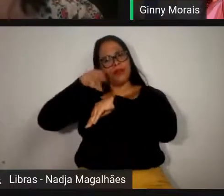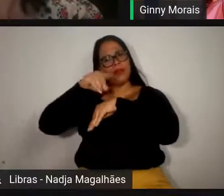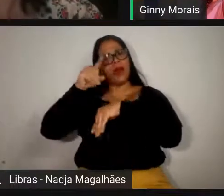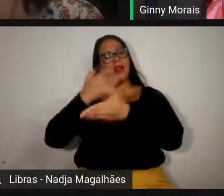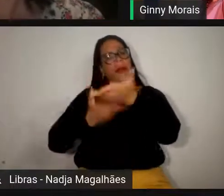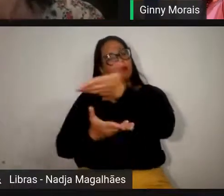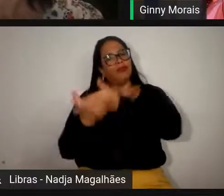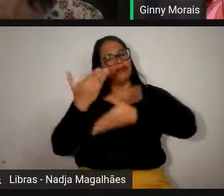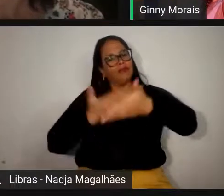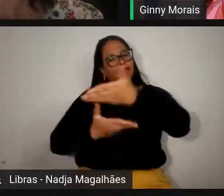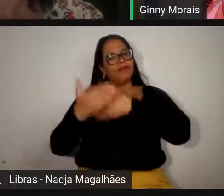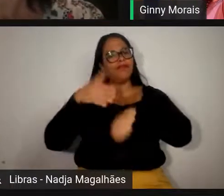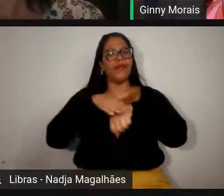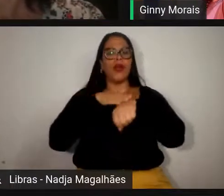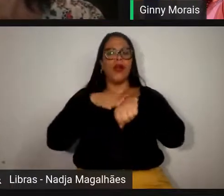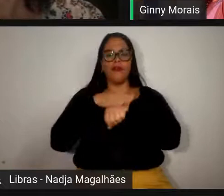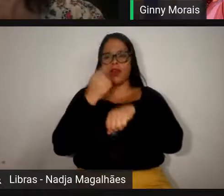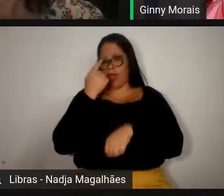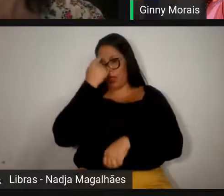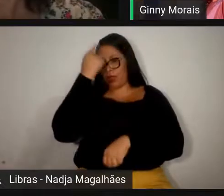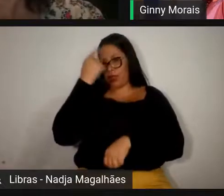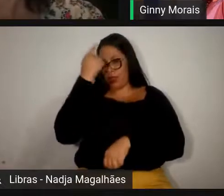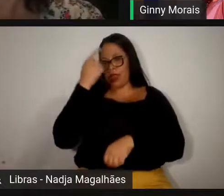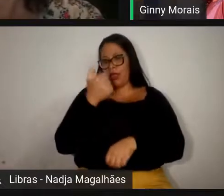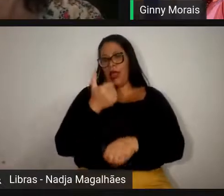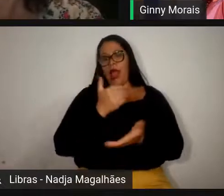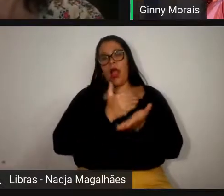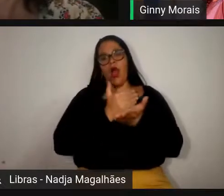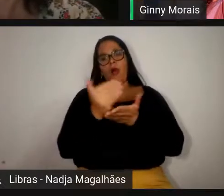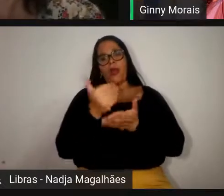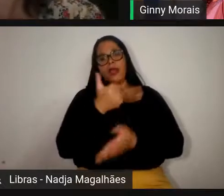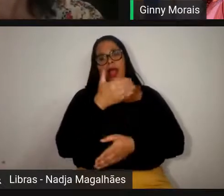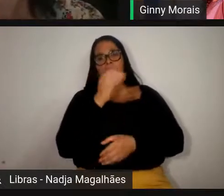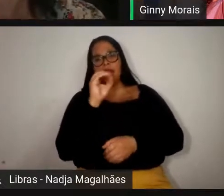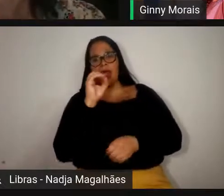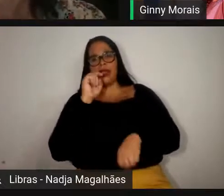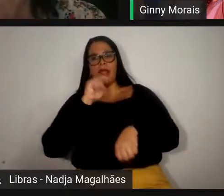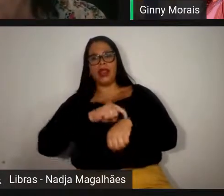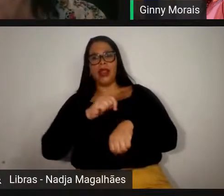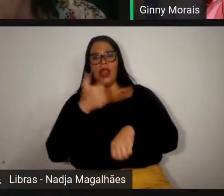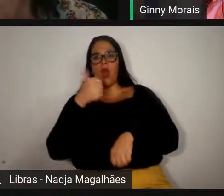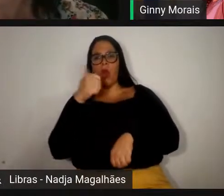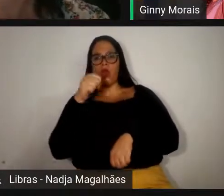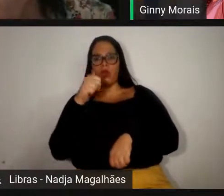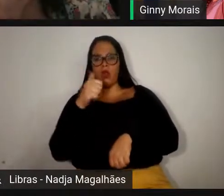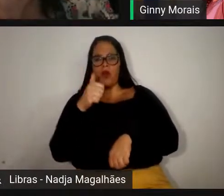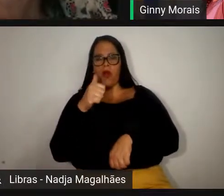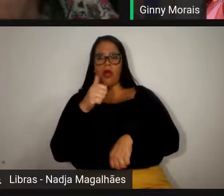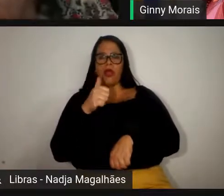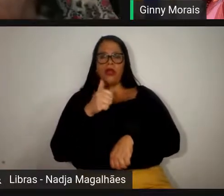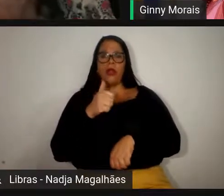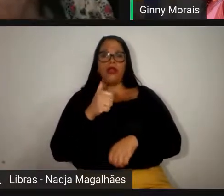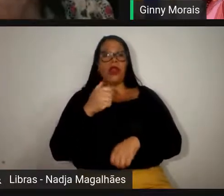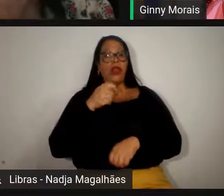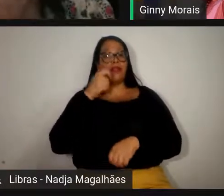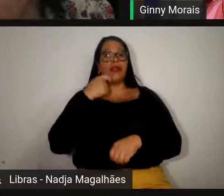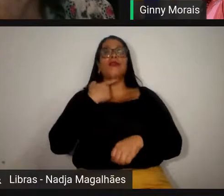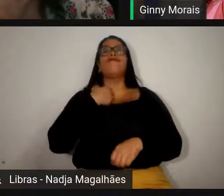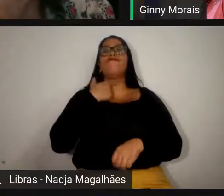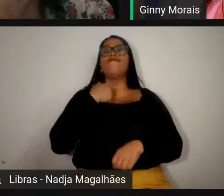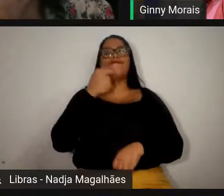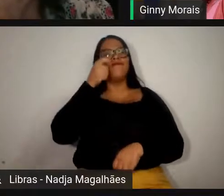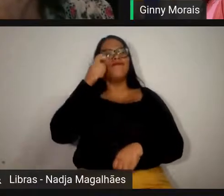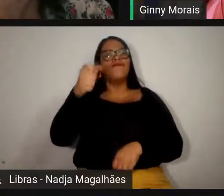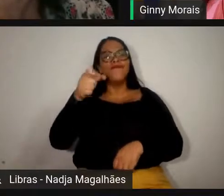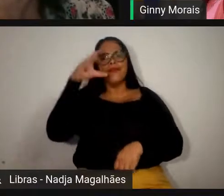conversa. A gente fica aqui das 10 até as 11 horas no máximo. Dini, é com você então agora, todos curiosos para ouvir mais sobre o seu